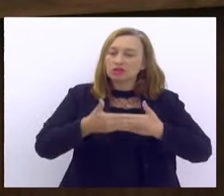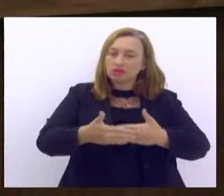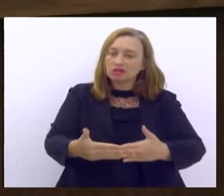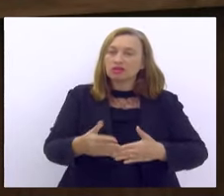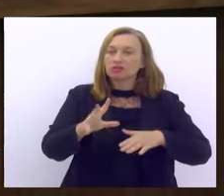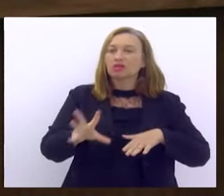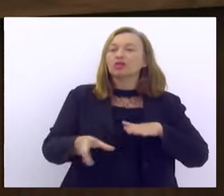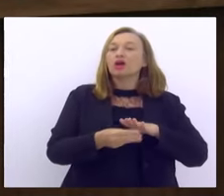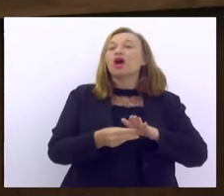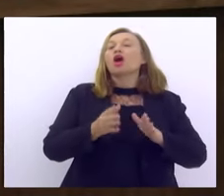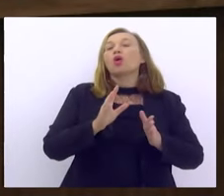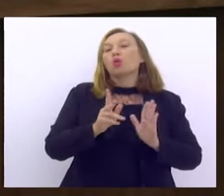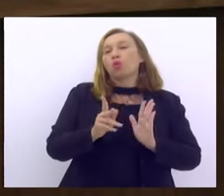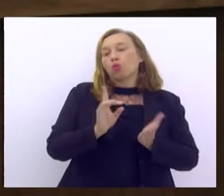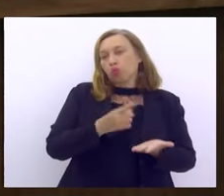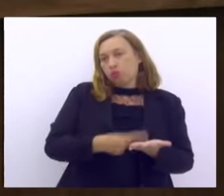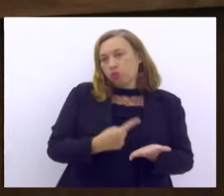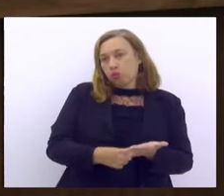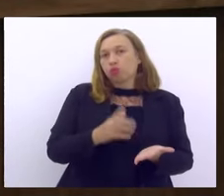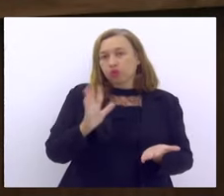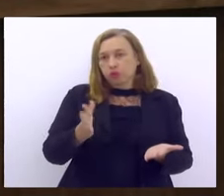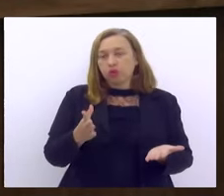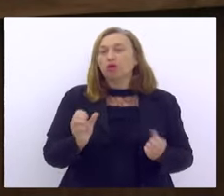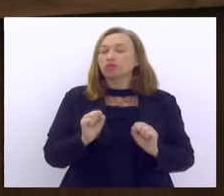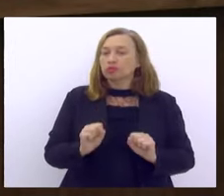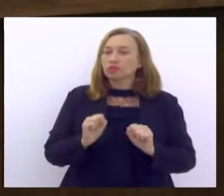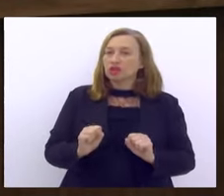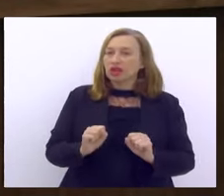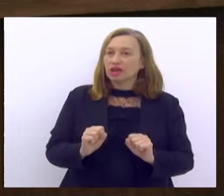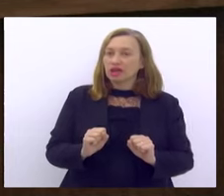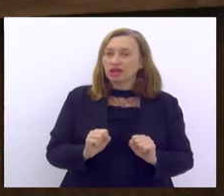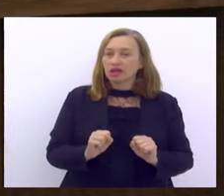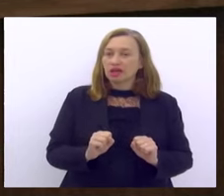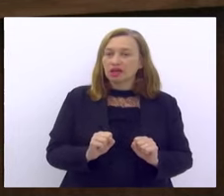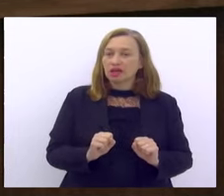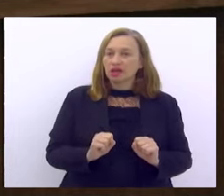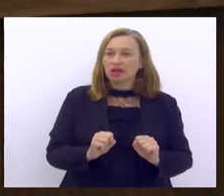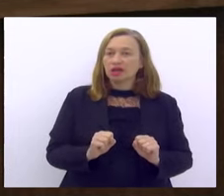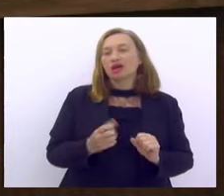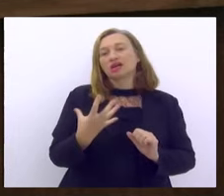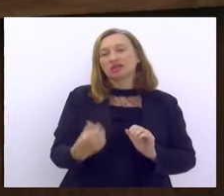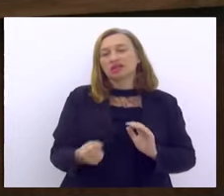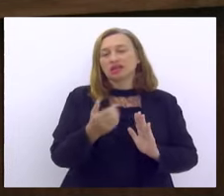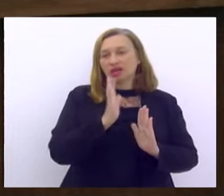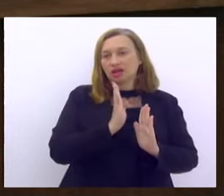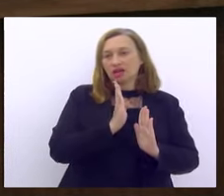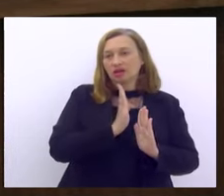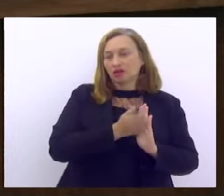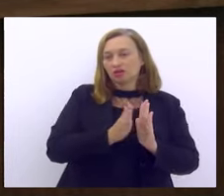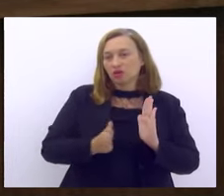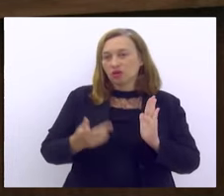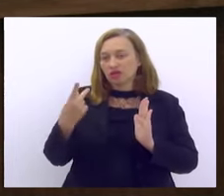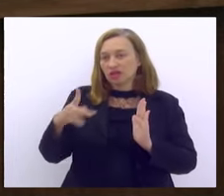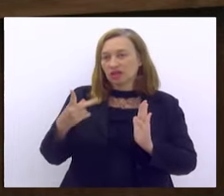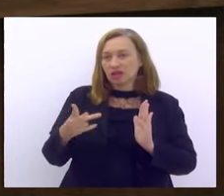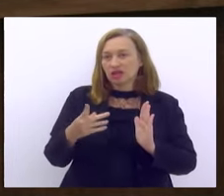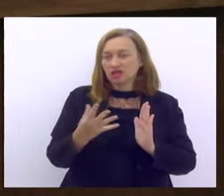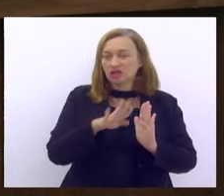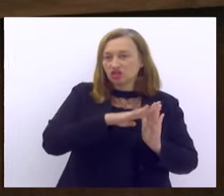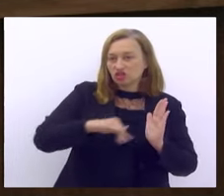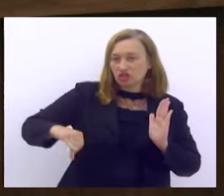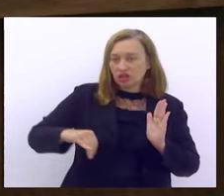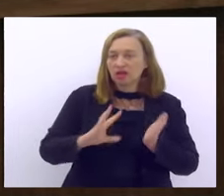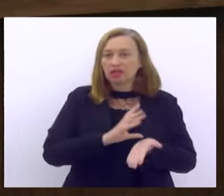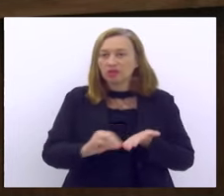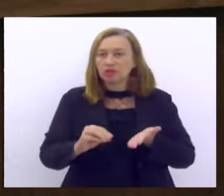o acordo está fechado. Se Vossa Excelência puder deferir a questão de ordem da deputada Renata, de retirar de pauta, fica o compromisso de levar a